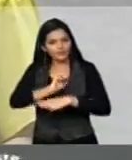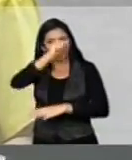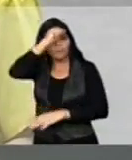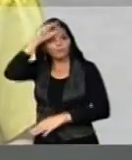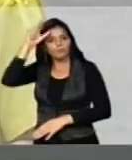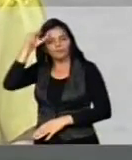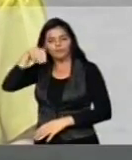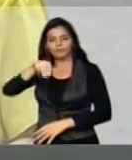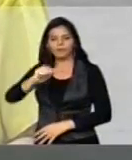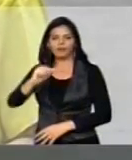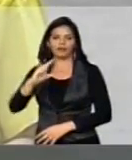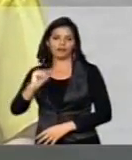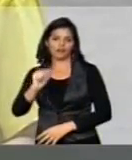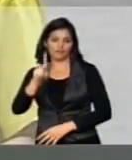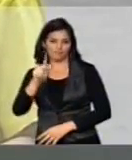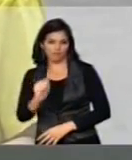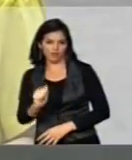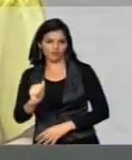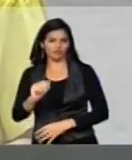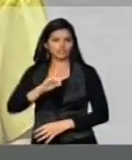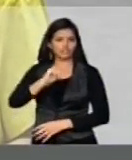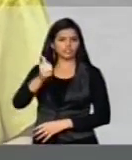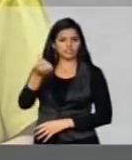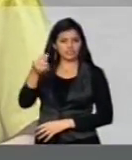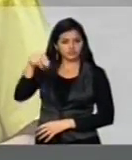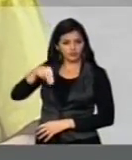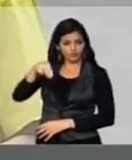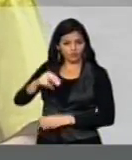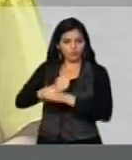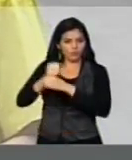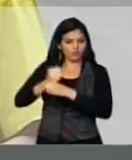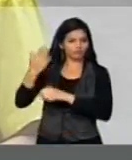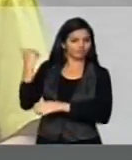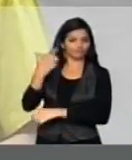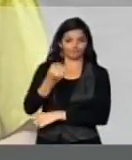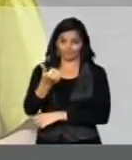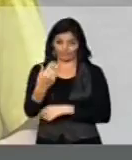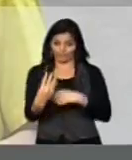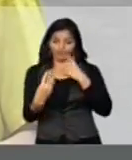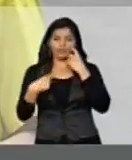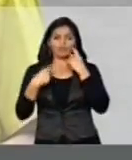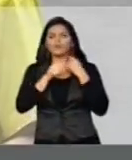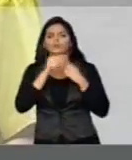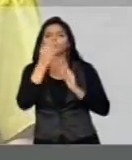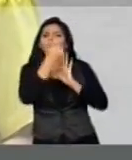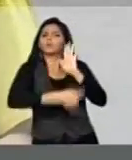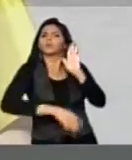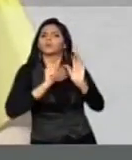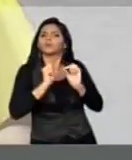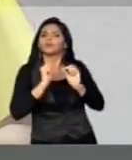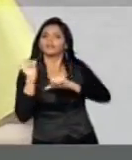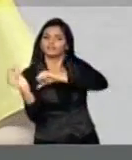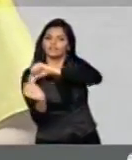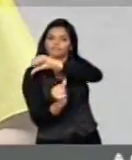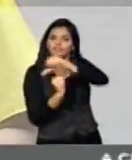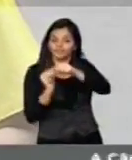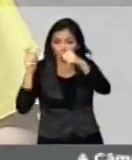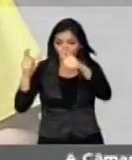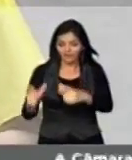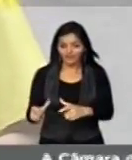prefeitura de Macapá em 6 de novembro de 2014 e que determinou a transferência da área